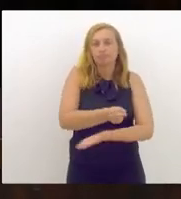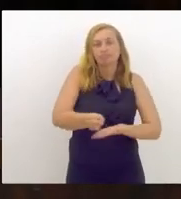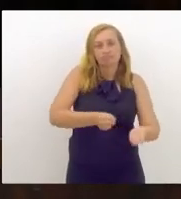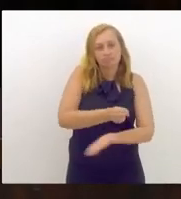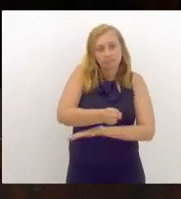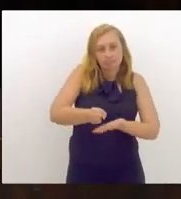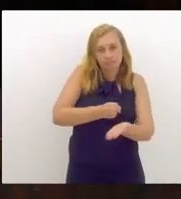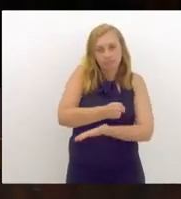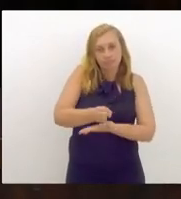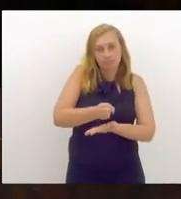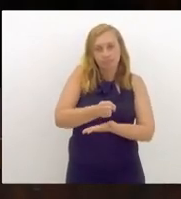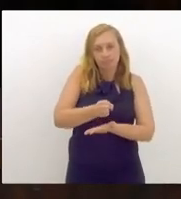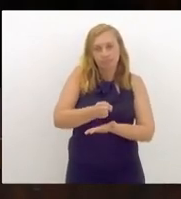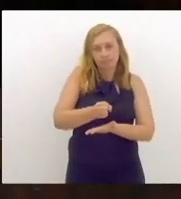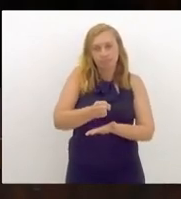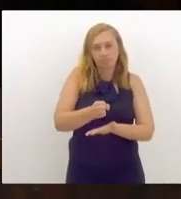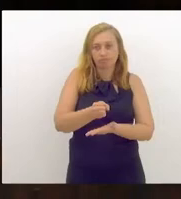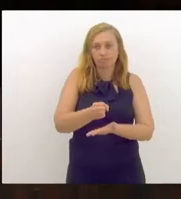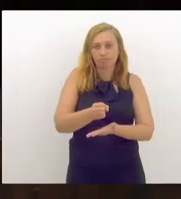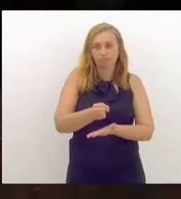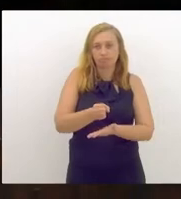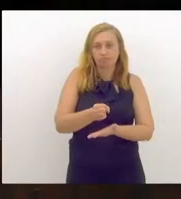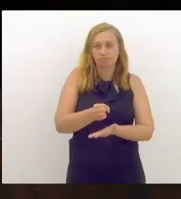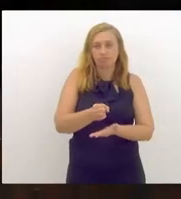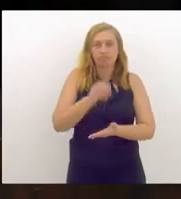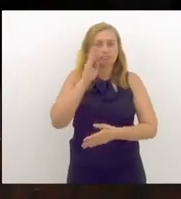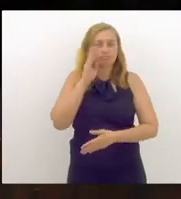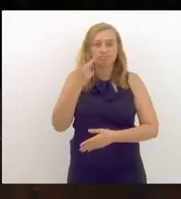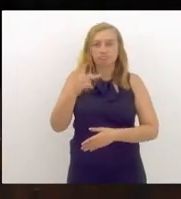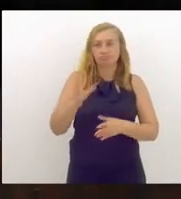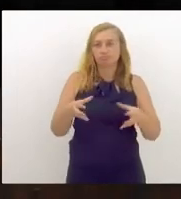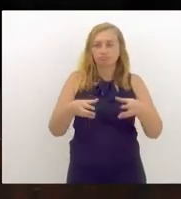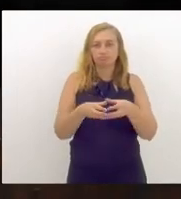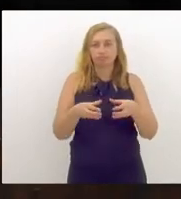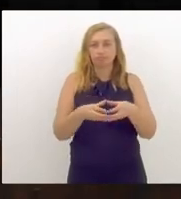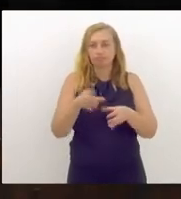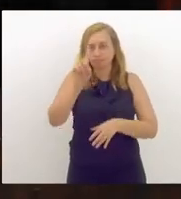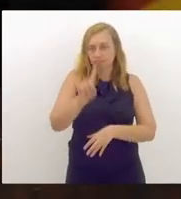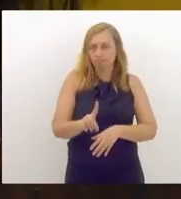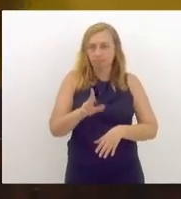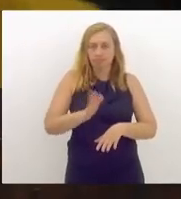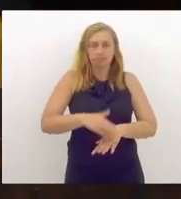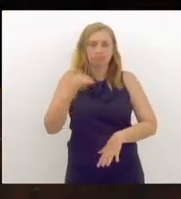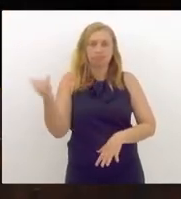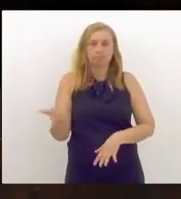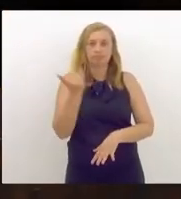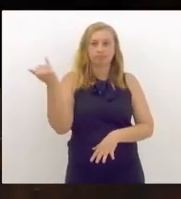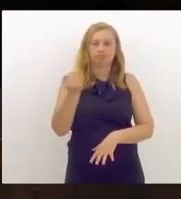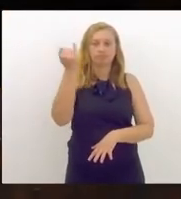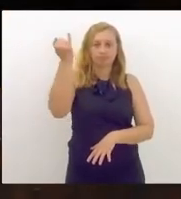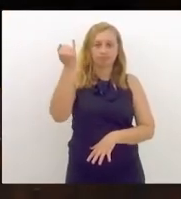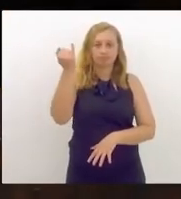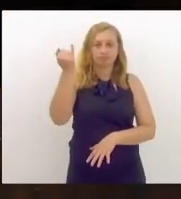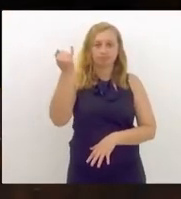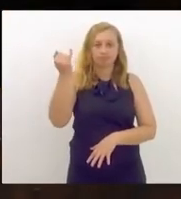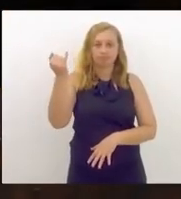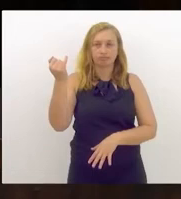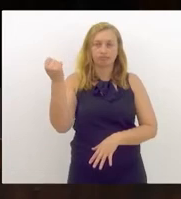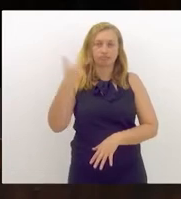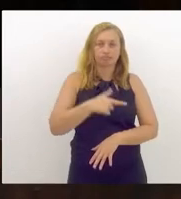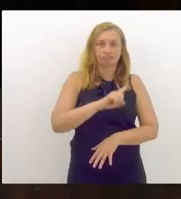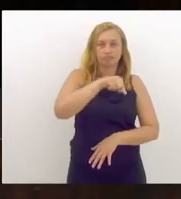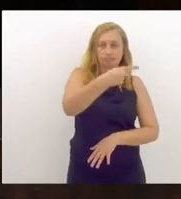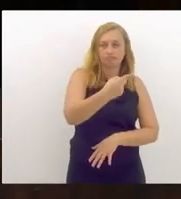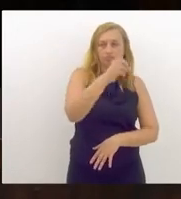que é o objeto da sua comissão é o direito mais importante no rol dos direitos Eu